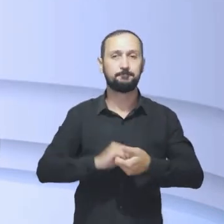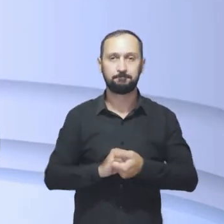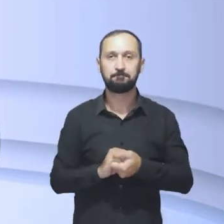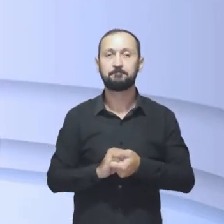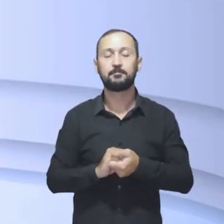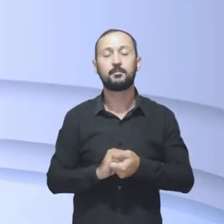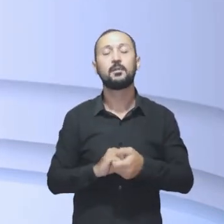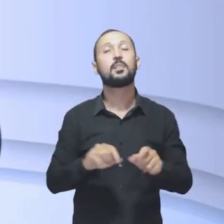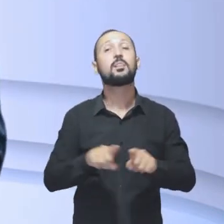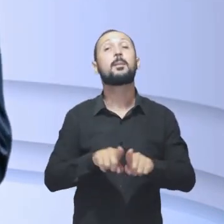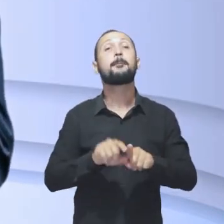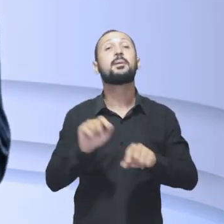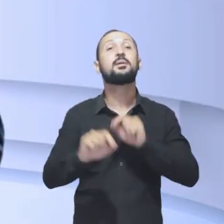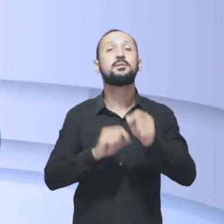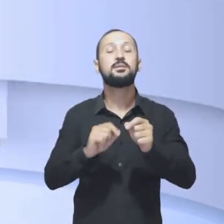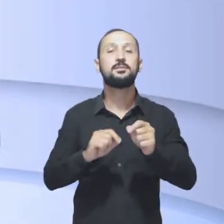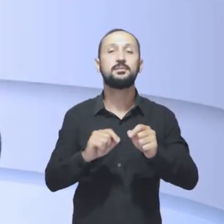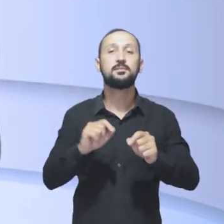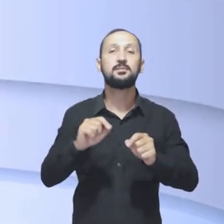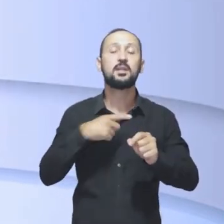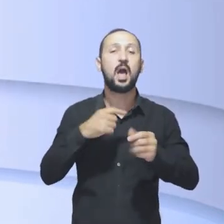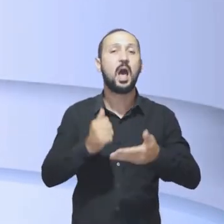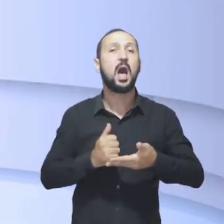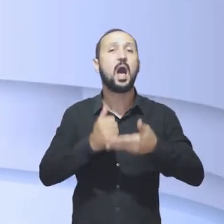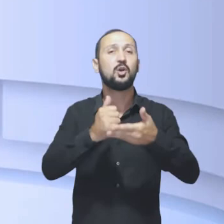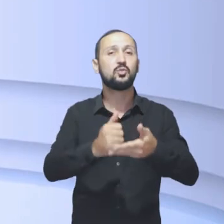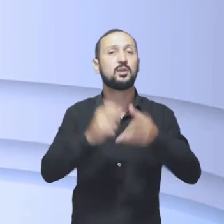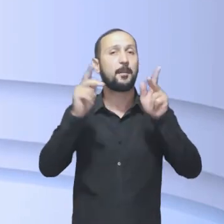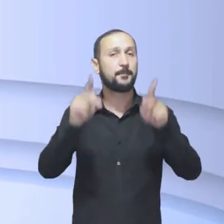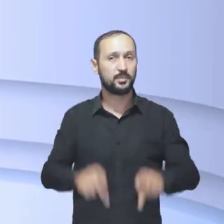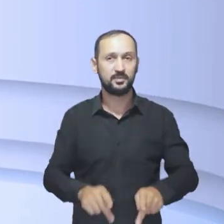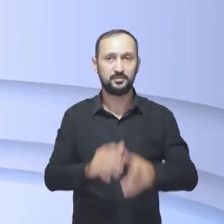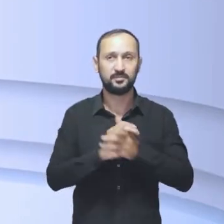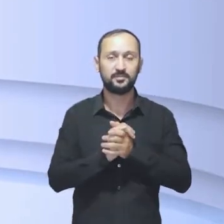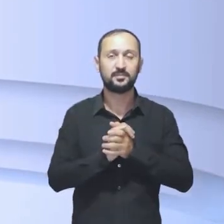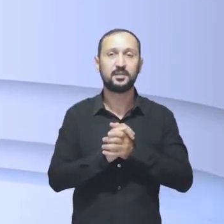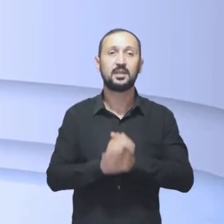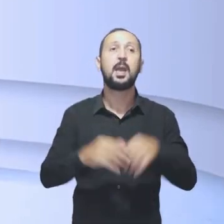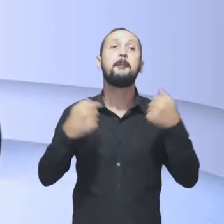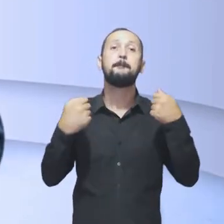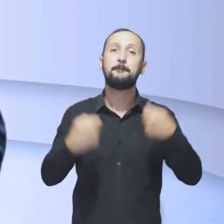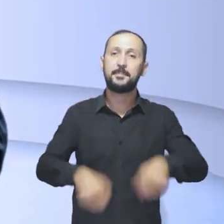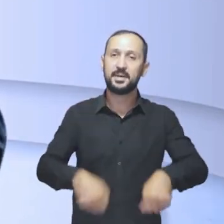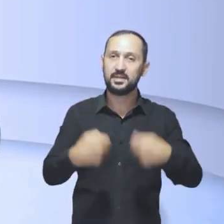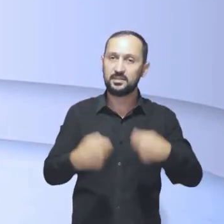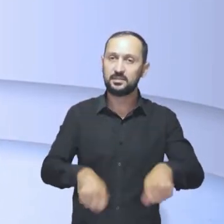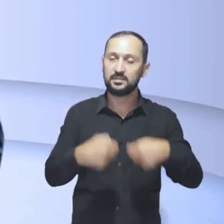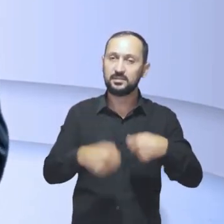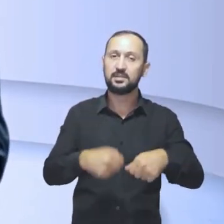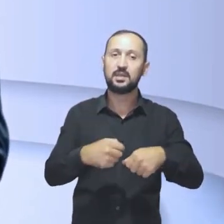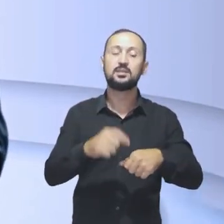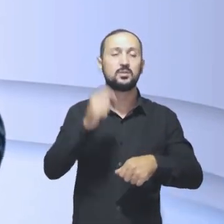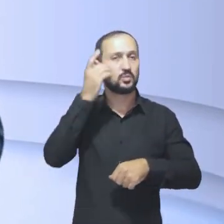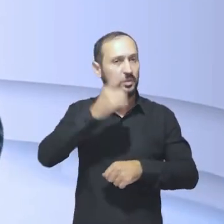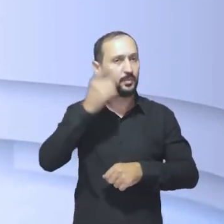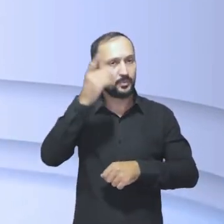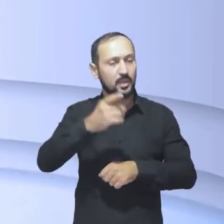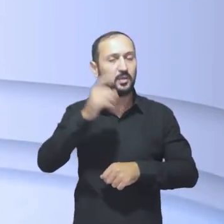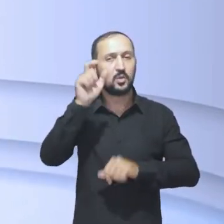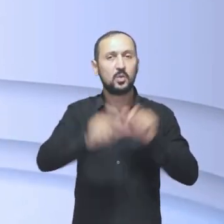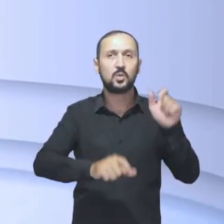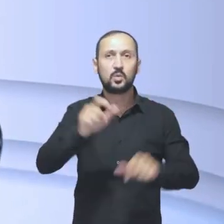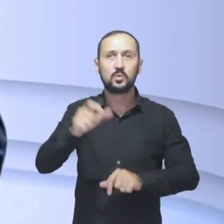da colaboração da população, que deve procurar os seus parlamentares para oferecer sugestões,